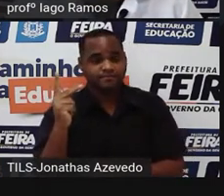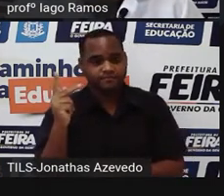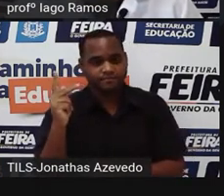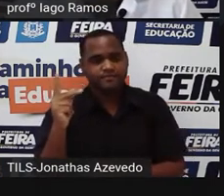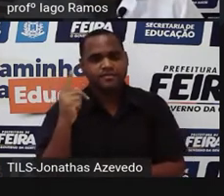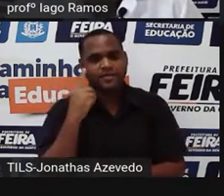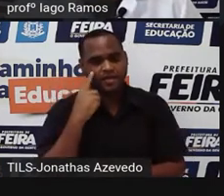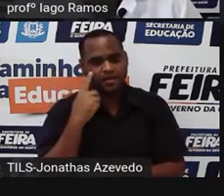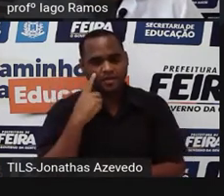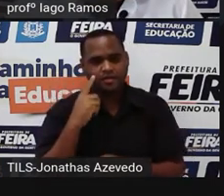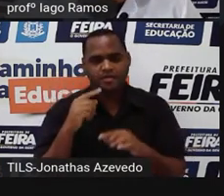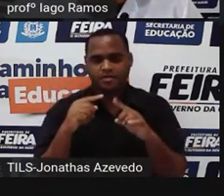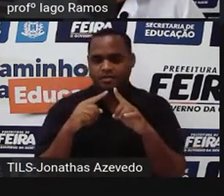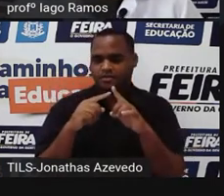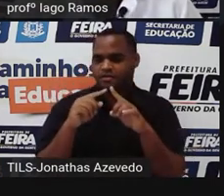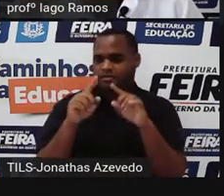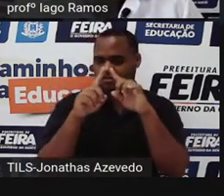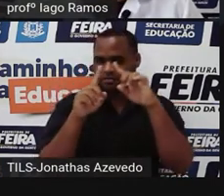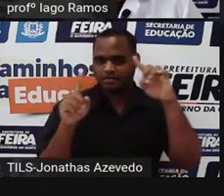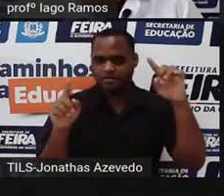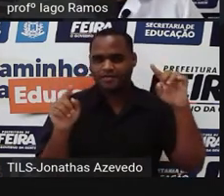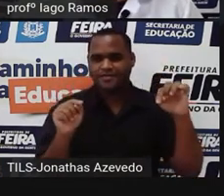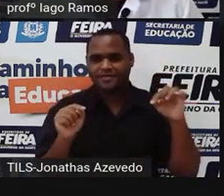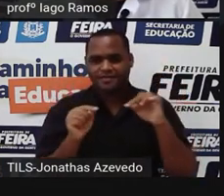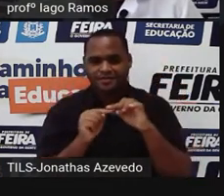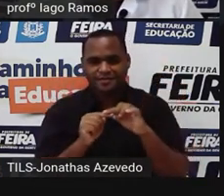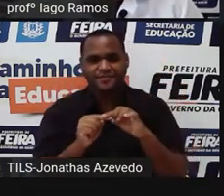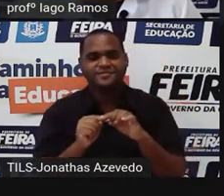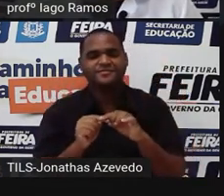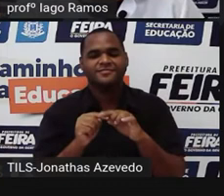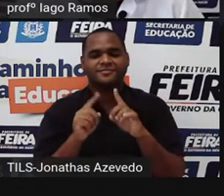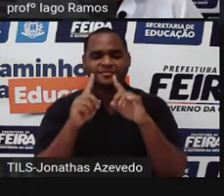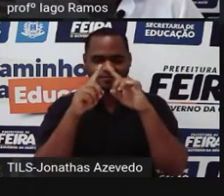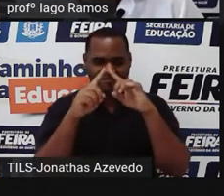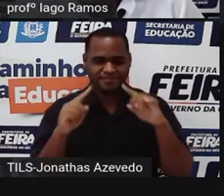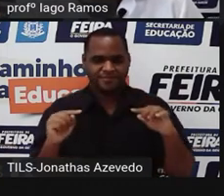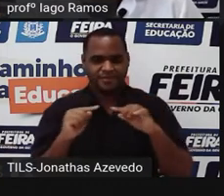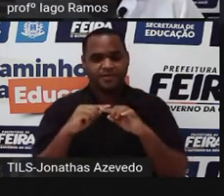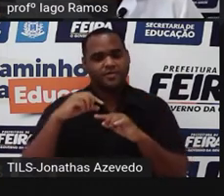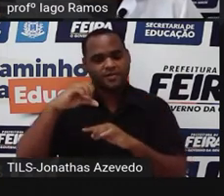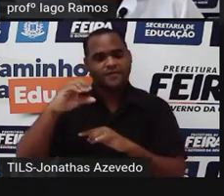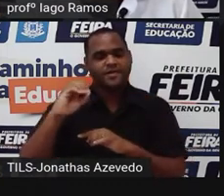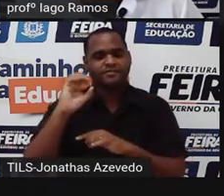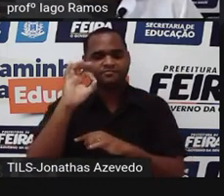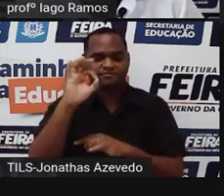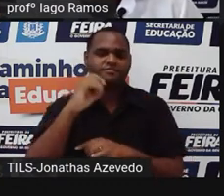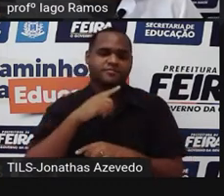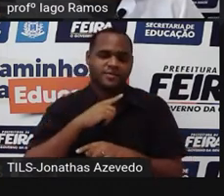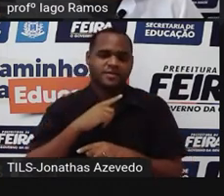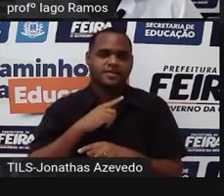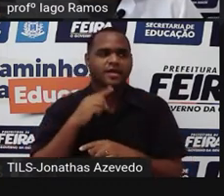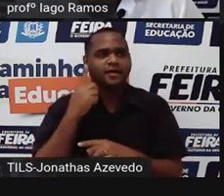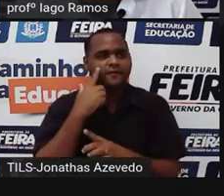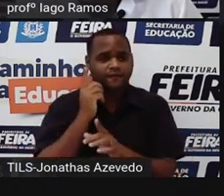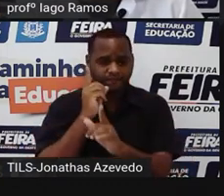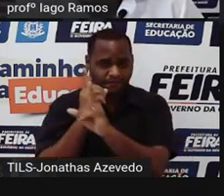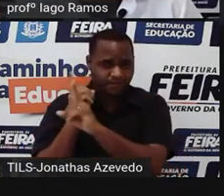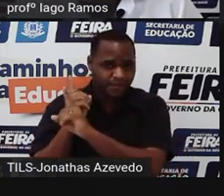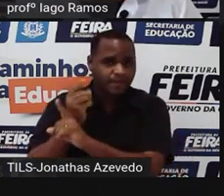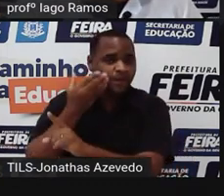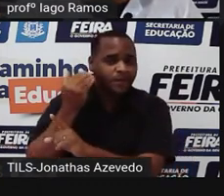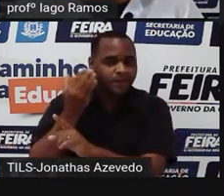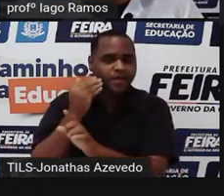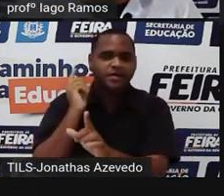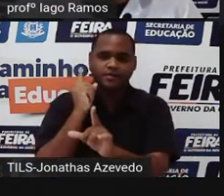é triângulo retângulo. O ângulo de 90 graus está ali. Vamos achar ali, né, identificar onde está o